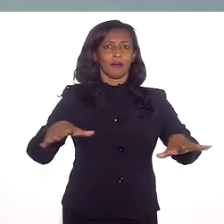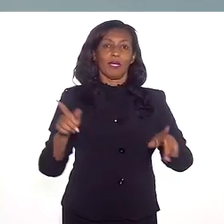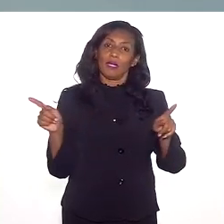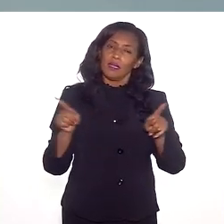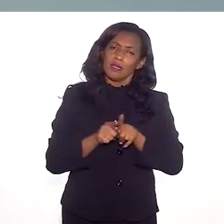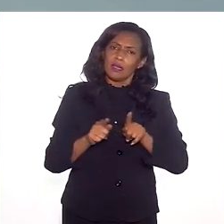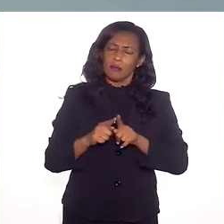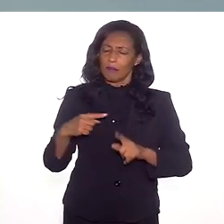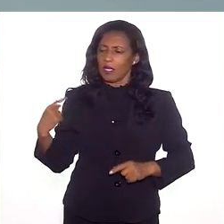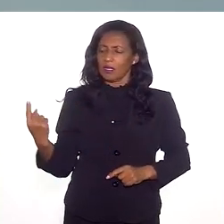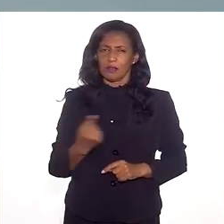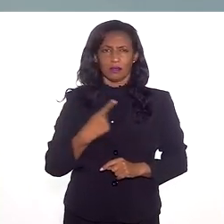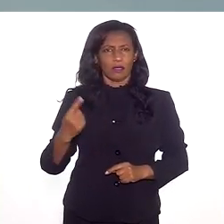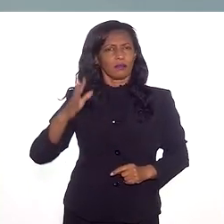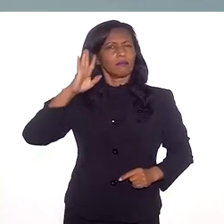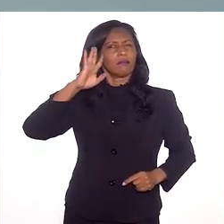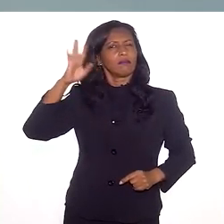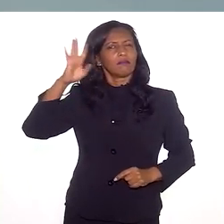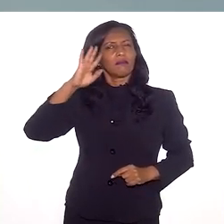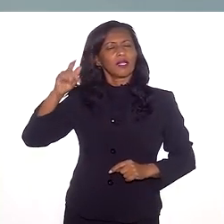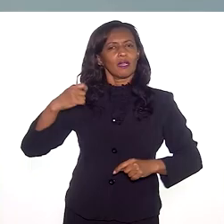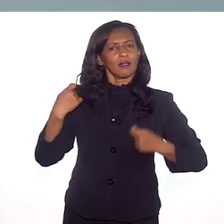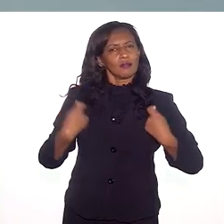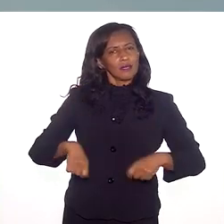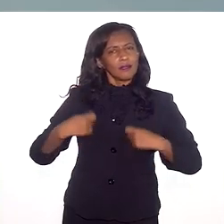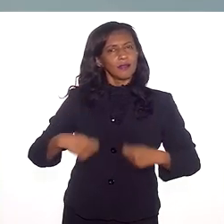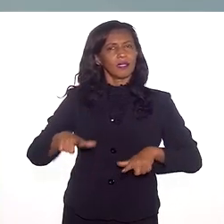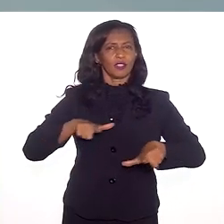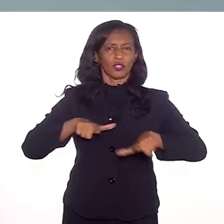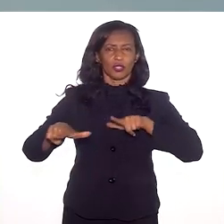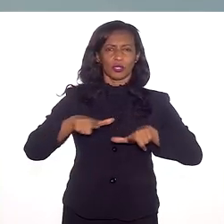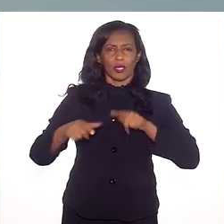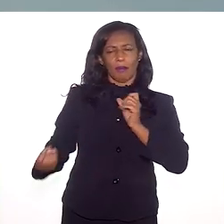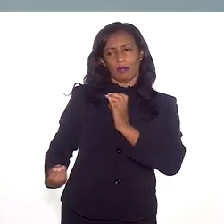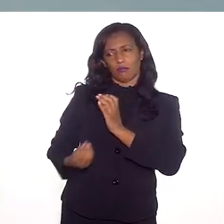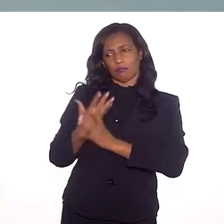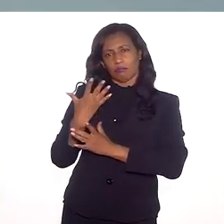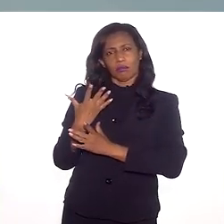a gente também, imaginando a necessidade de trabalho,